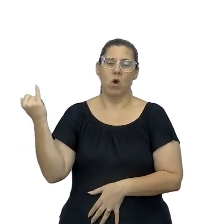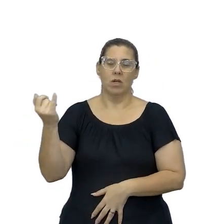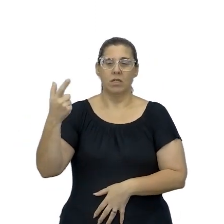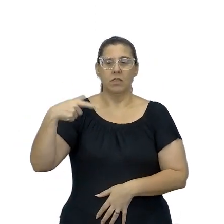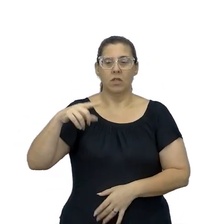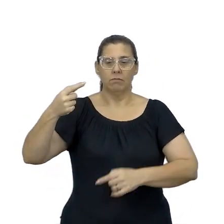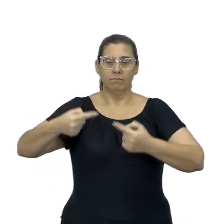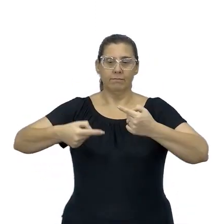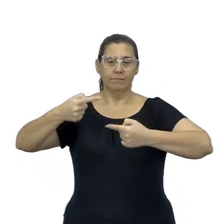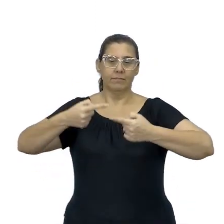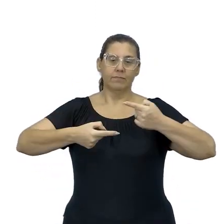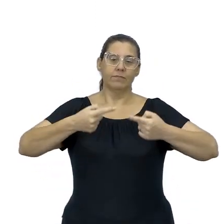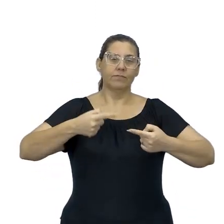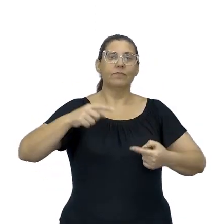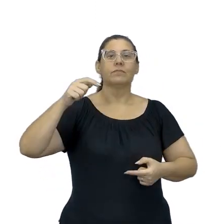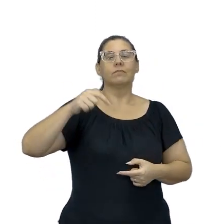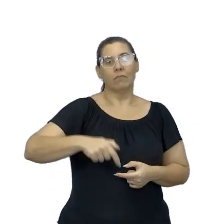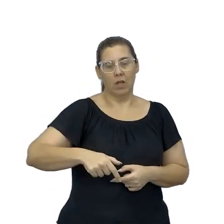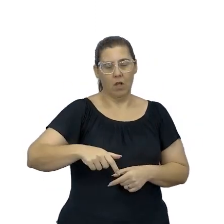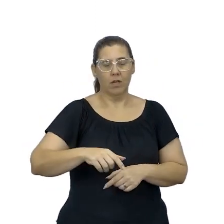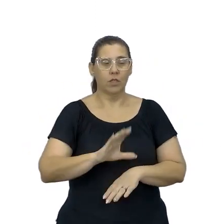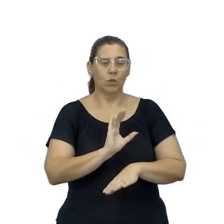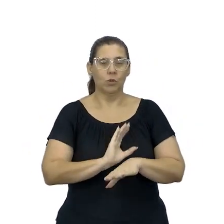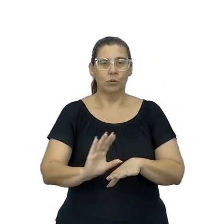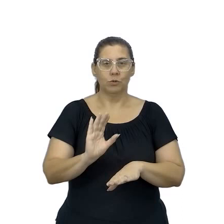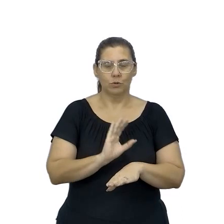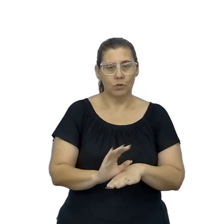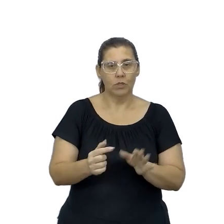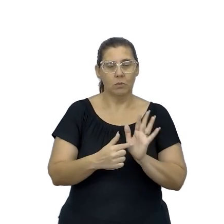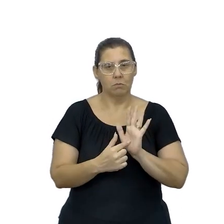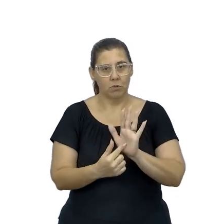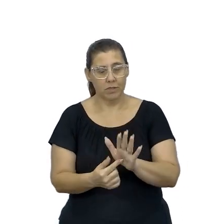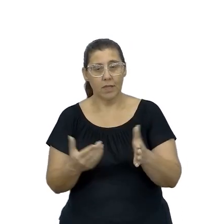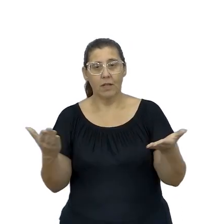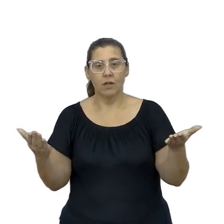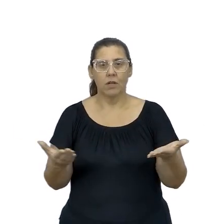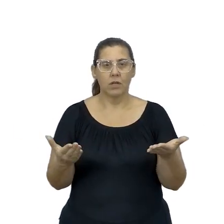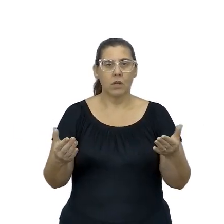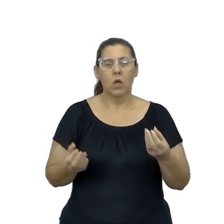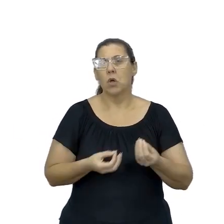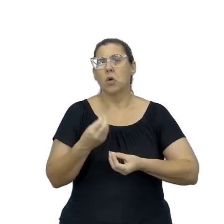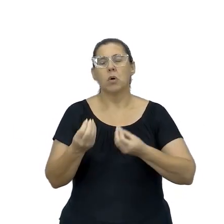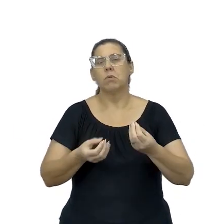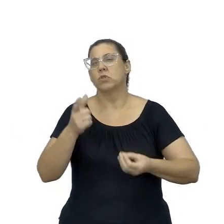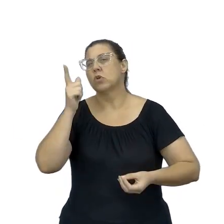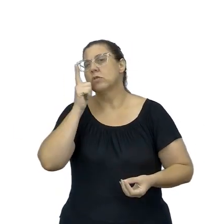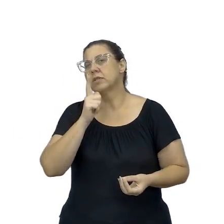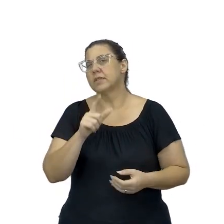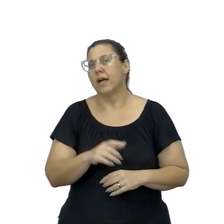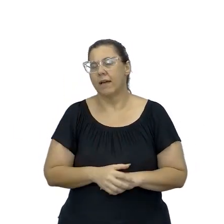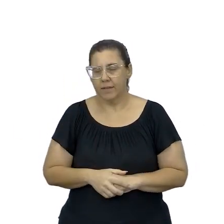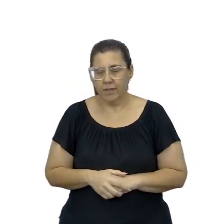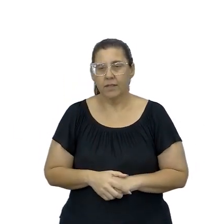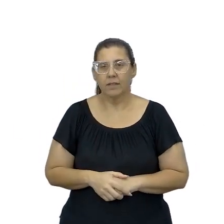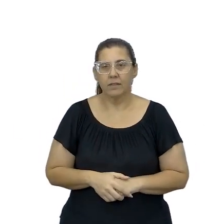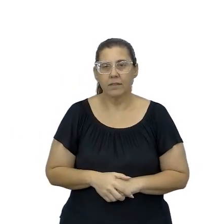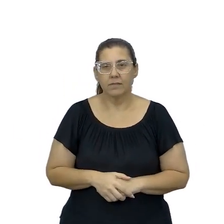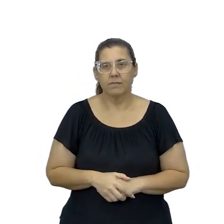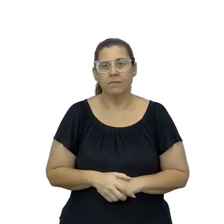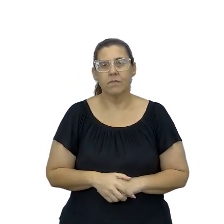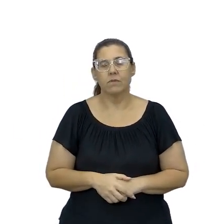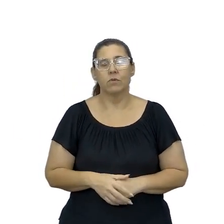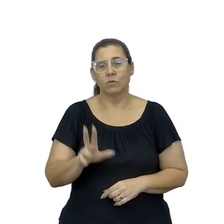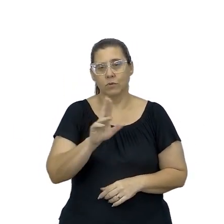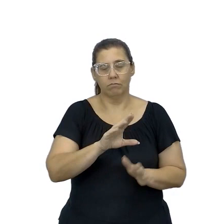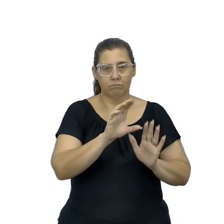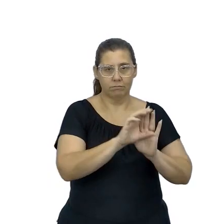estar discutindo isso nas nossas formações e trazer agora como que a gente consegue fazer isso a partir do